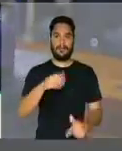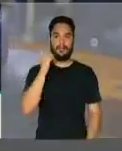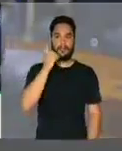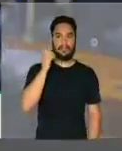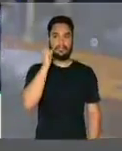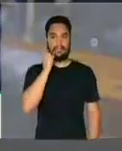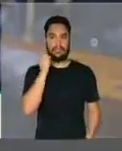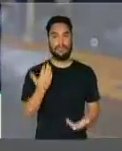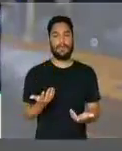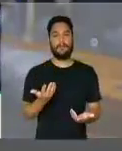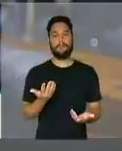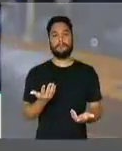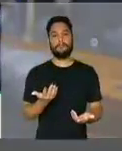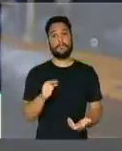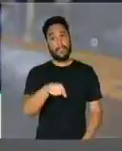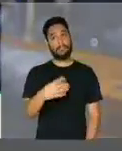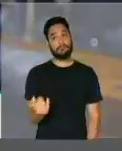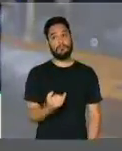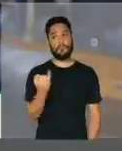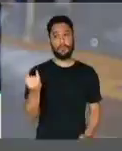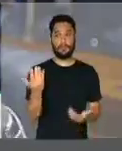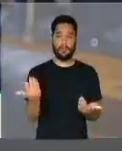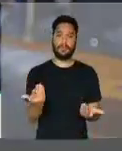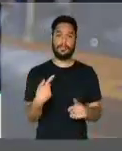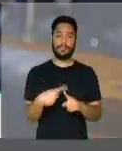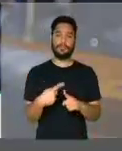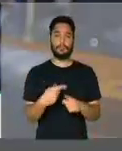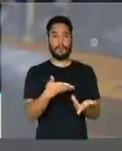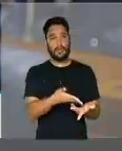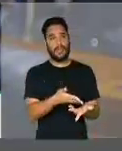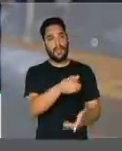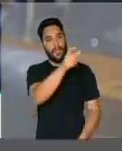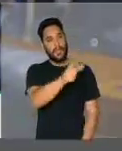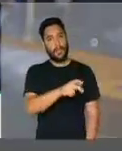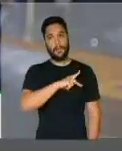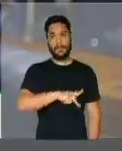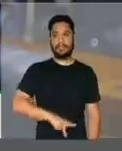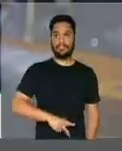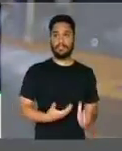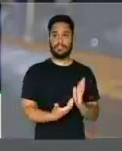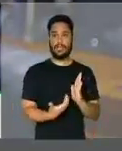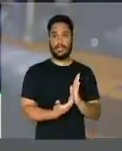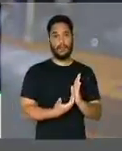isso foi muito importante porque Vossa Excelência resolveu então